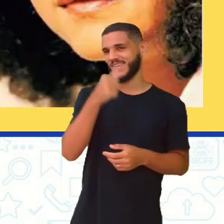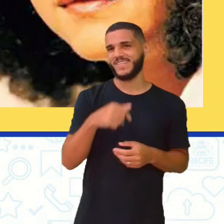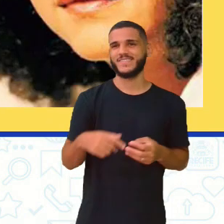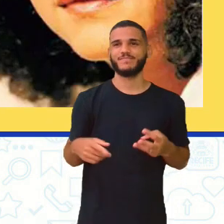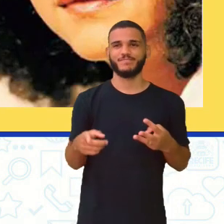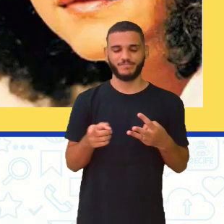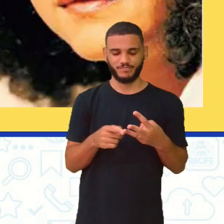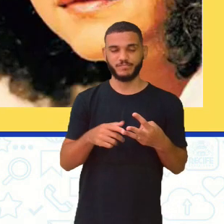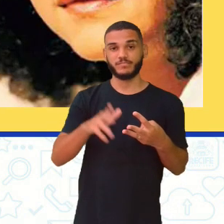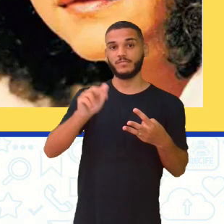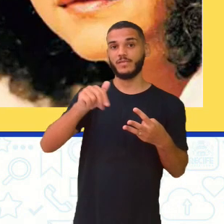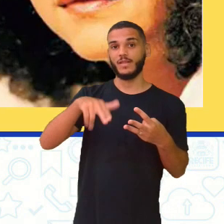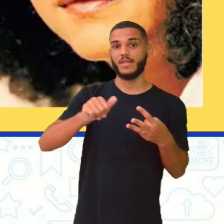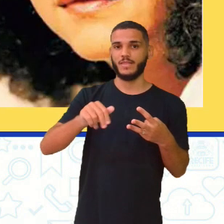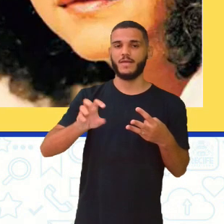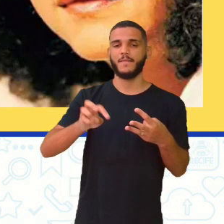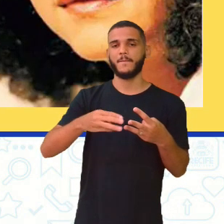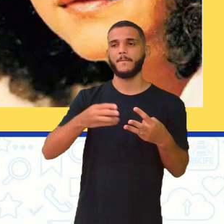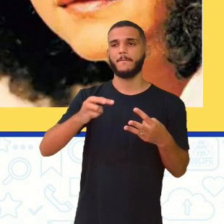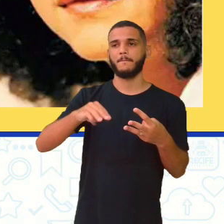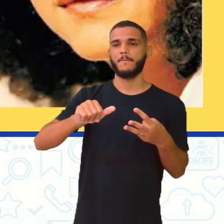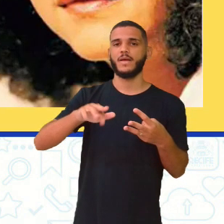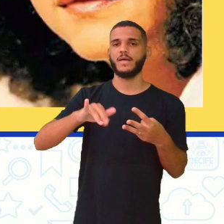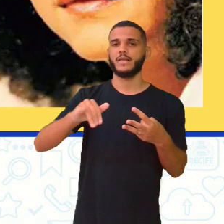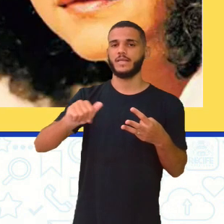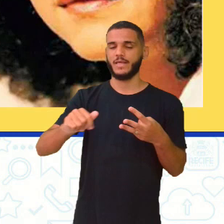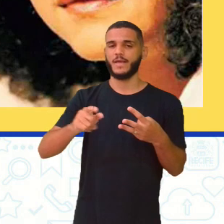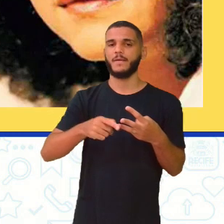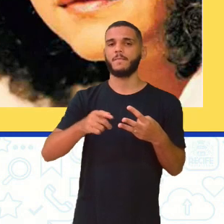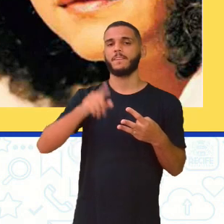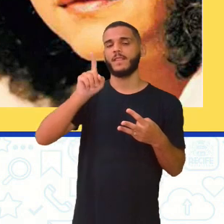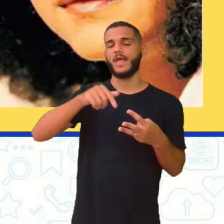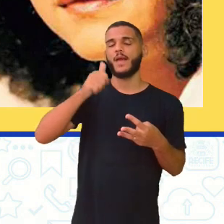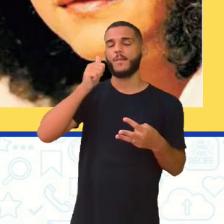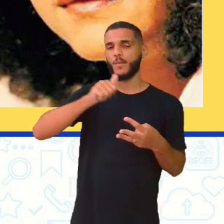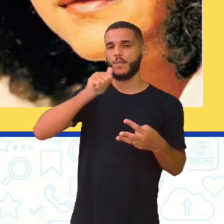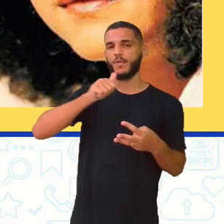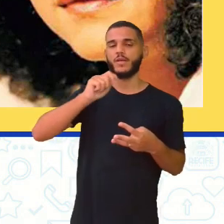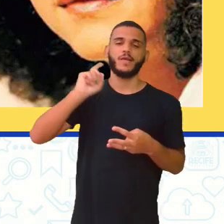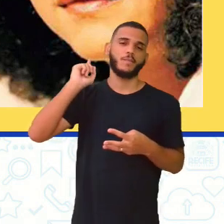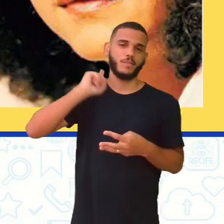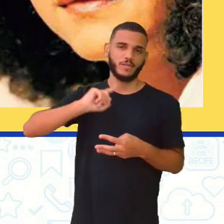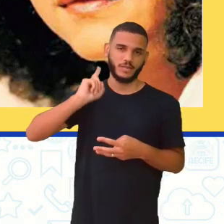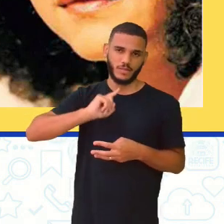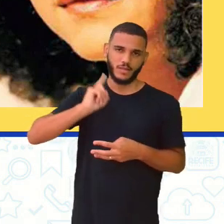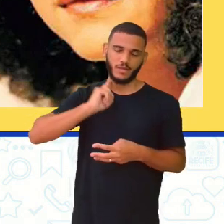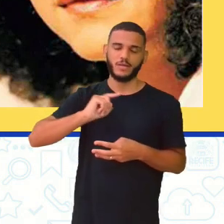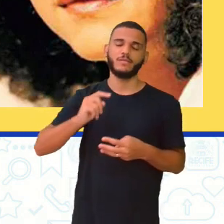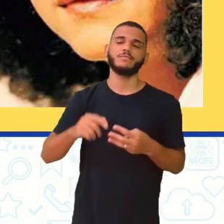Jesus. A gente tem Ana Maria Gonçalves, que é mineira